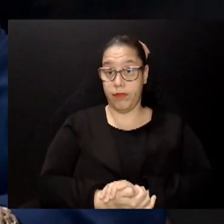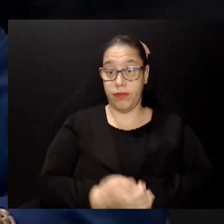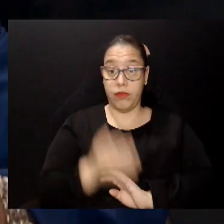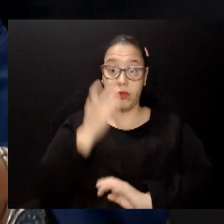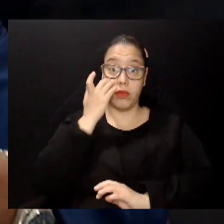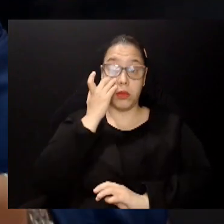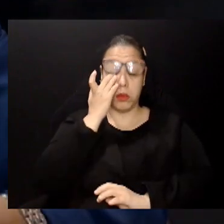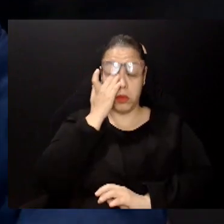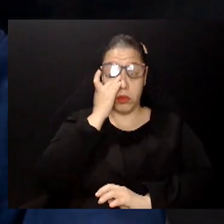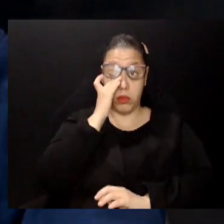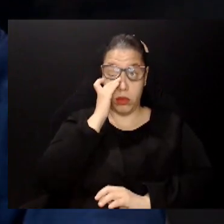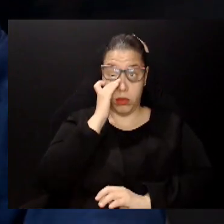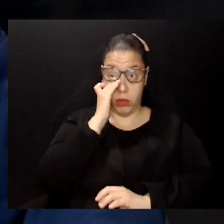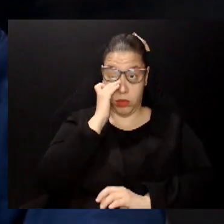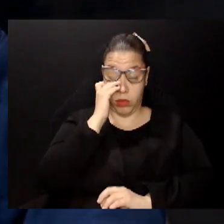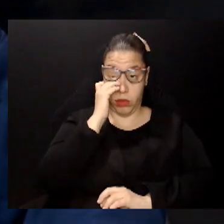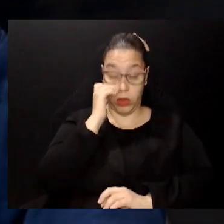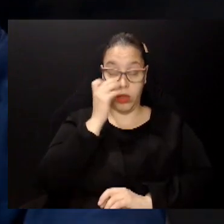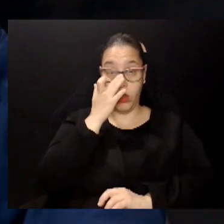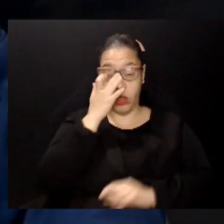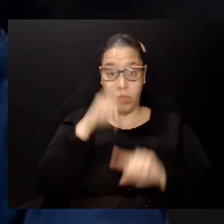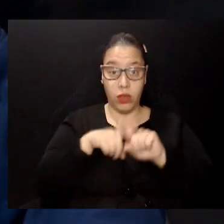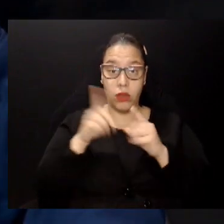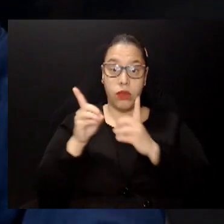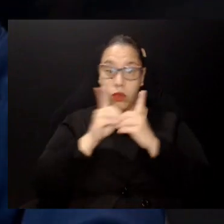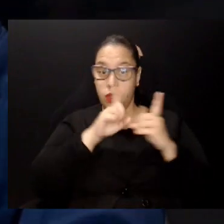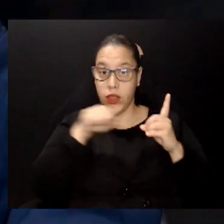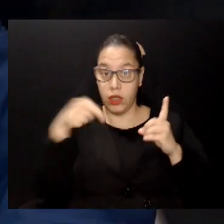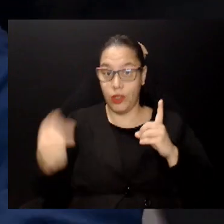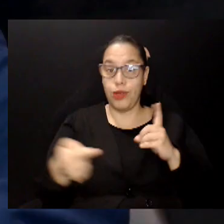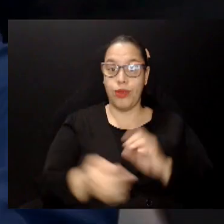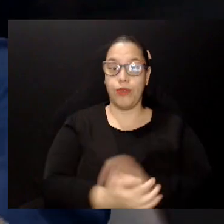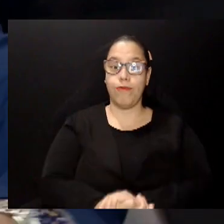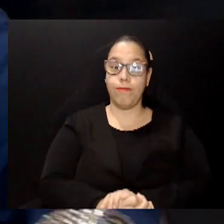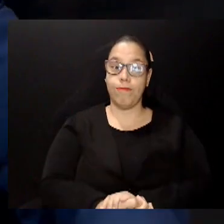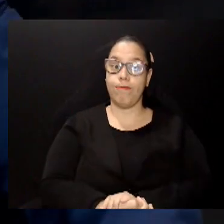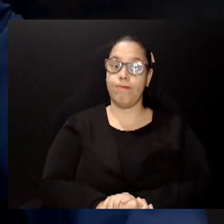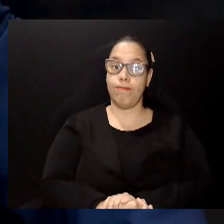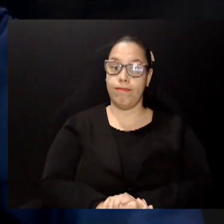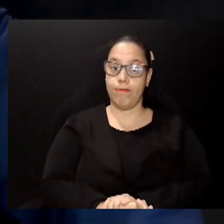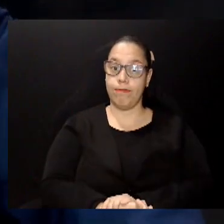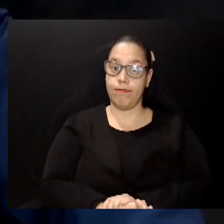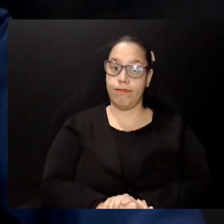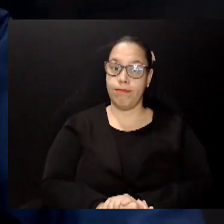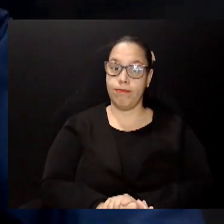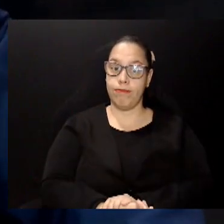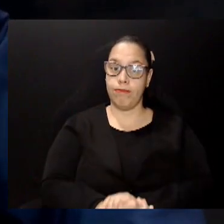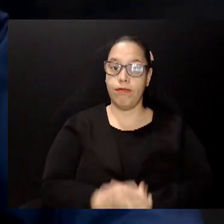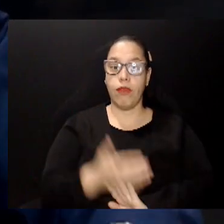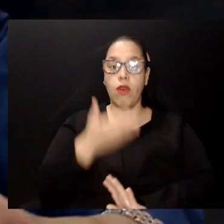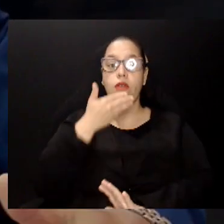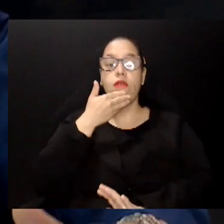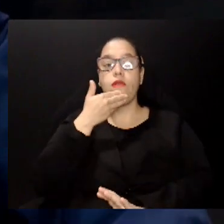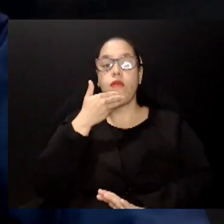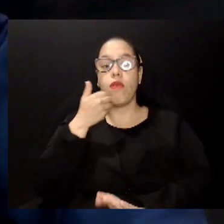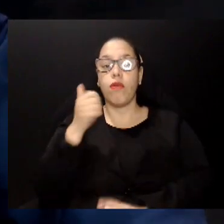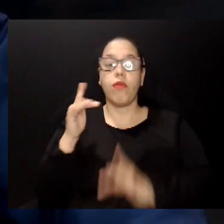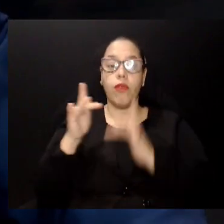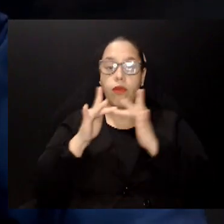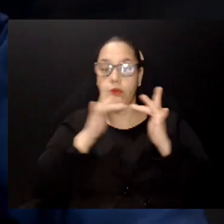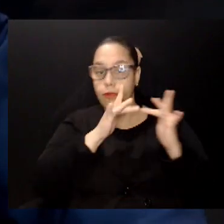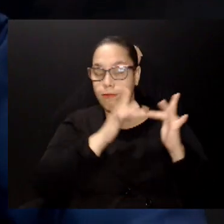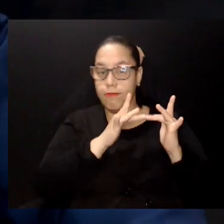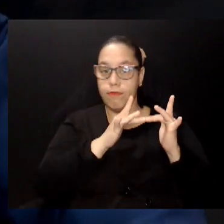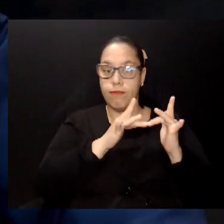para você, você atende o próximo. Então, você acaba melhorando suas conexões, você acaba sendo uma pessoa